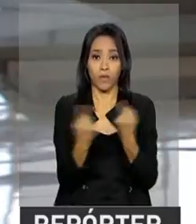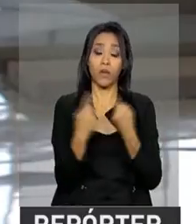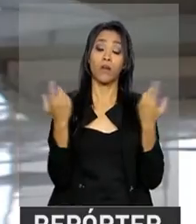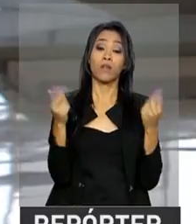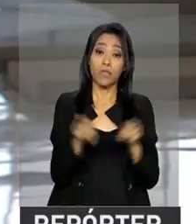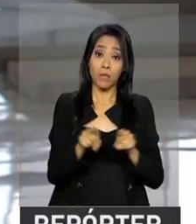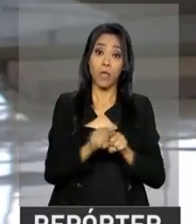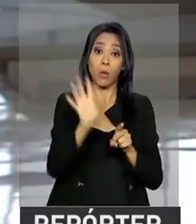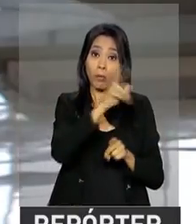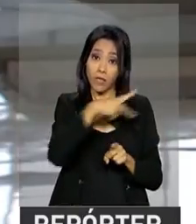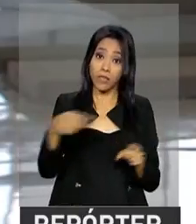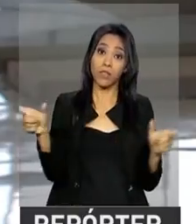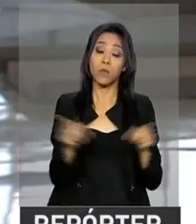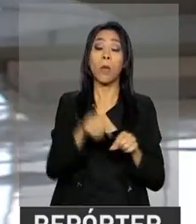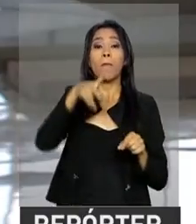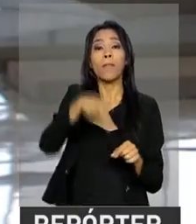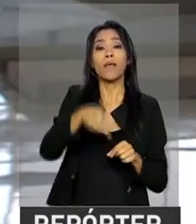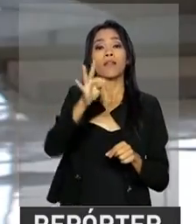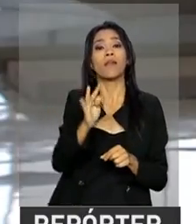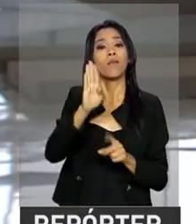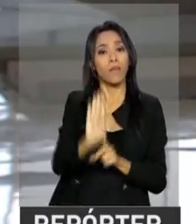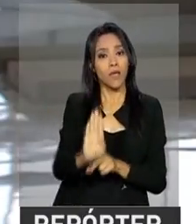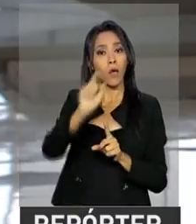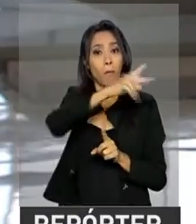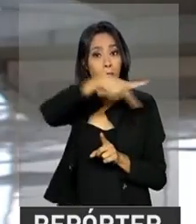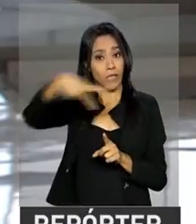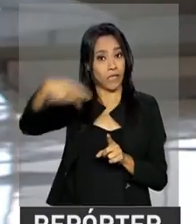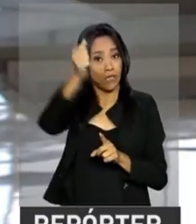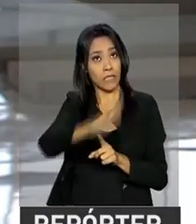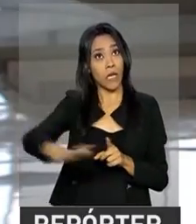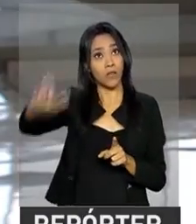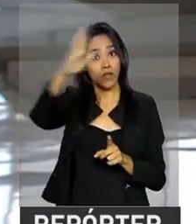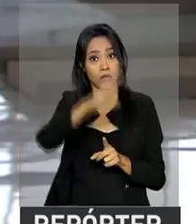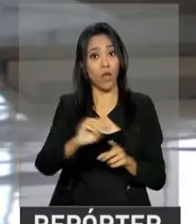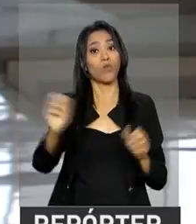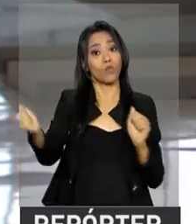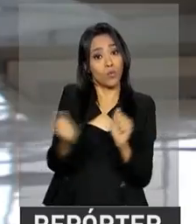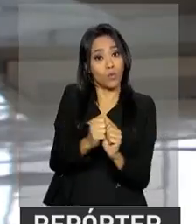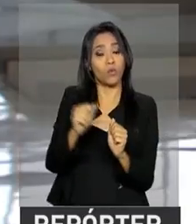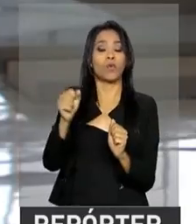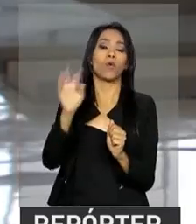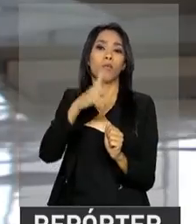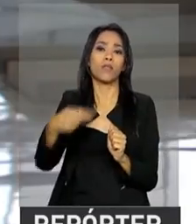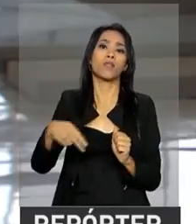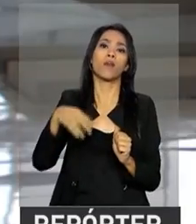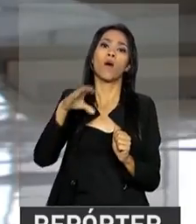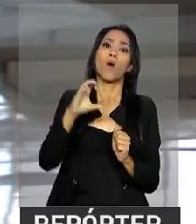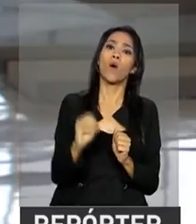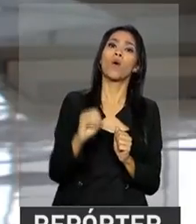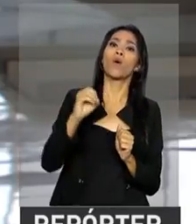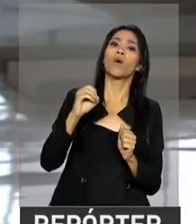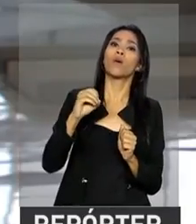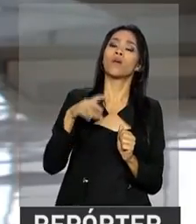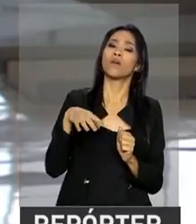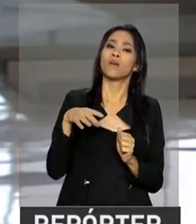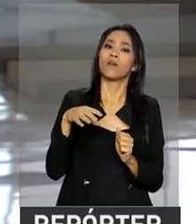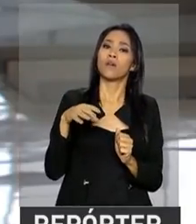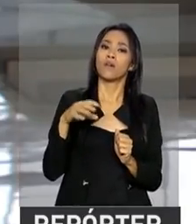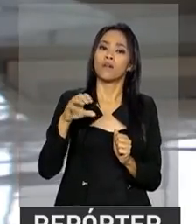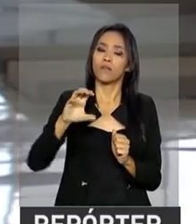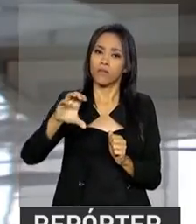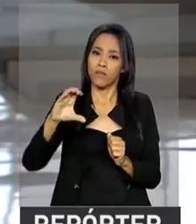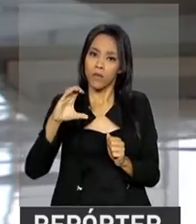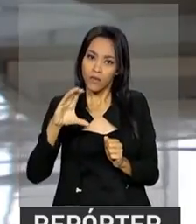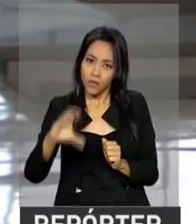presidente nacional do PTB, o ex-deputado Roberto Jefferson, juntamente com o presidente da UGT, Central Sindical União Geral